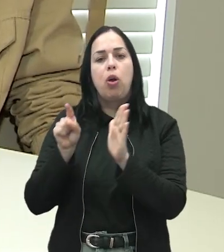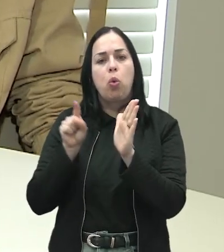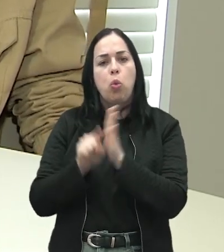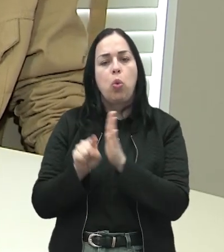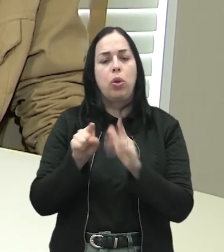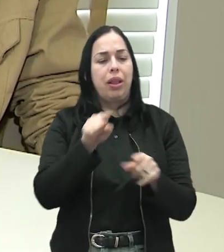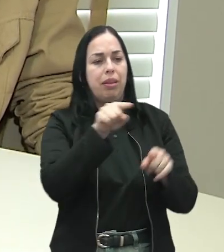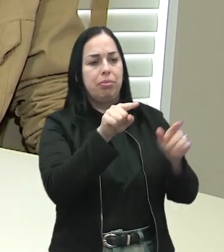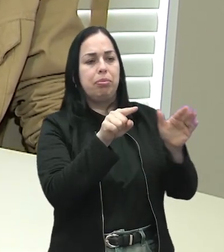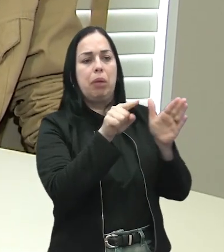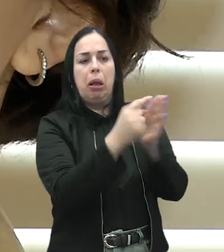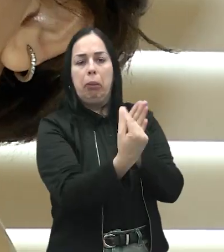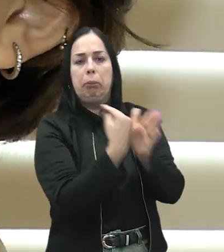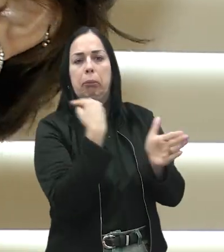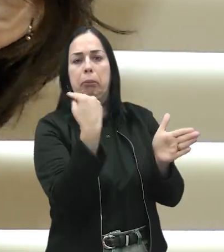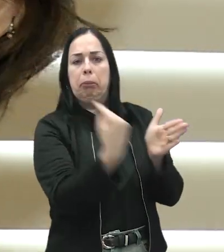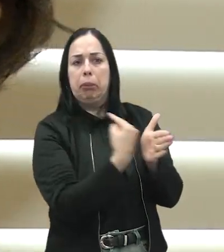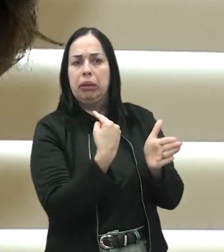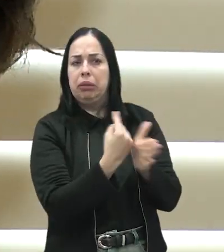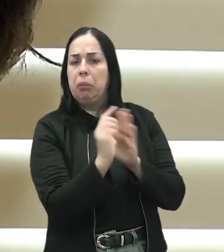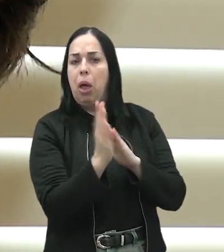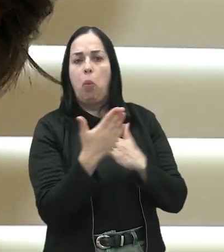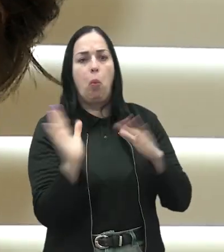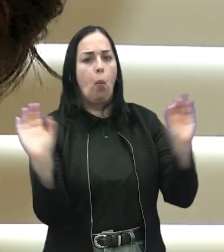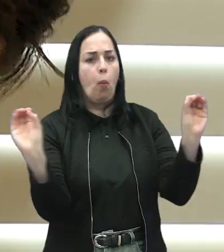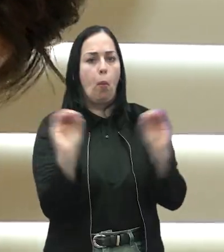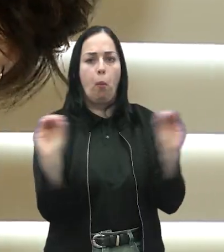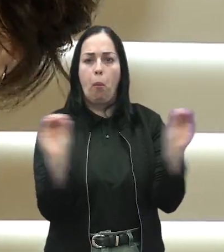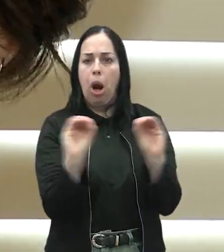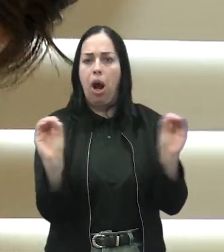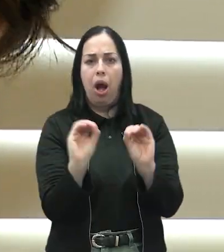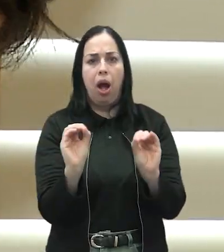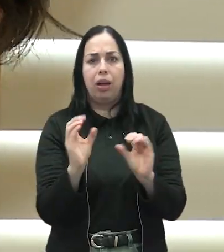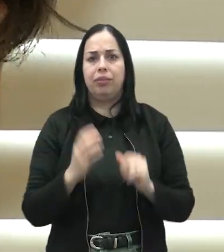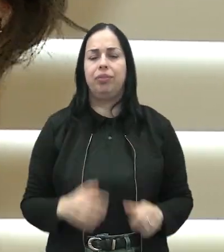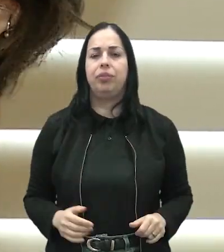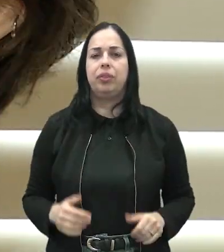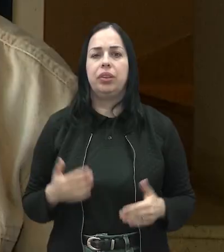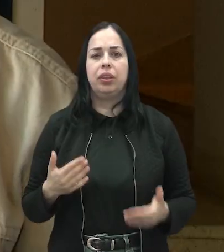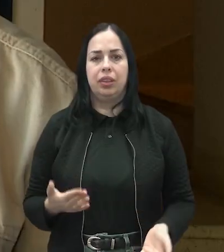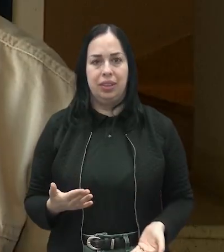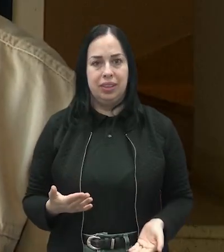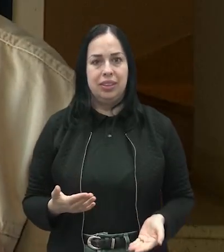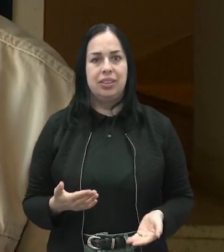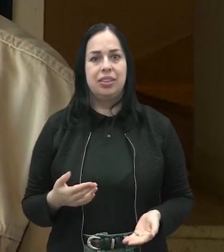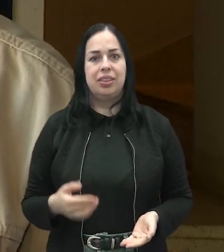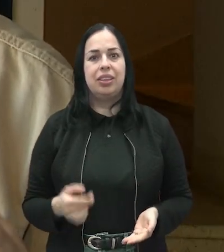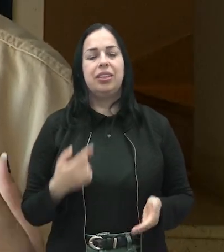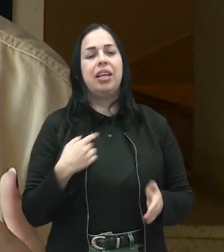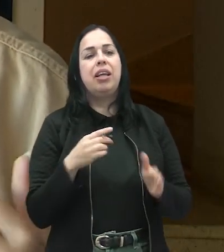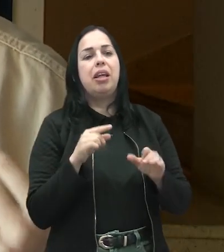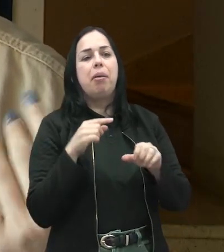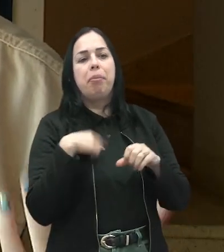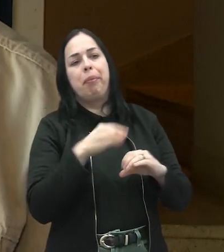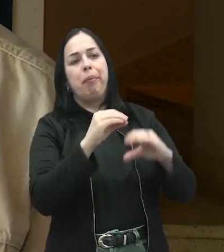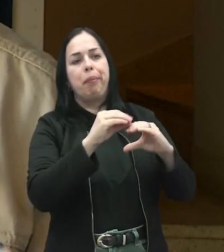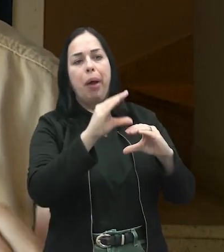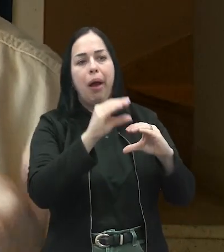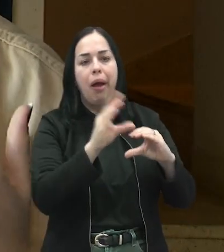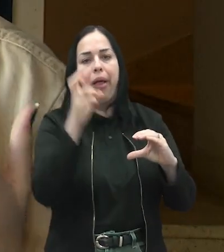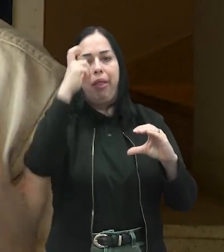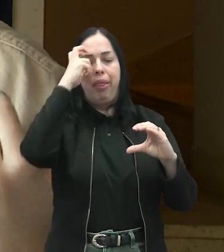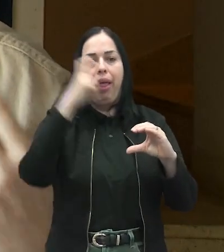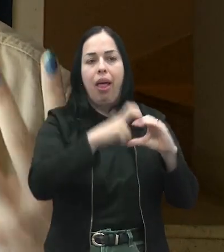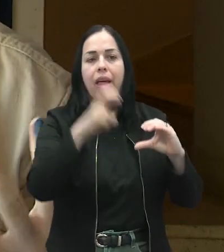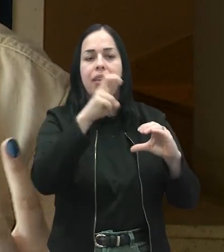opiniões pontuais nos aplicativos não ajudam no tratamento da raiz do problema. Quando você procura a ajuda ali de um